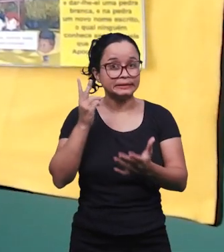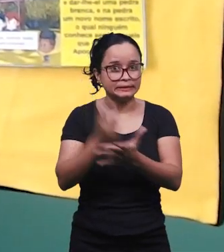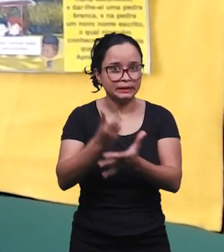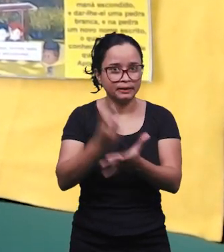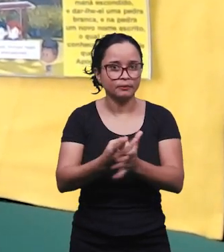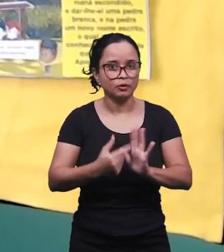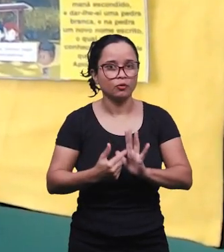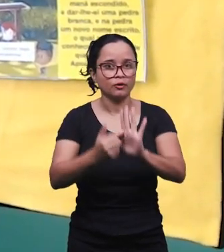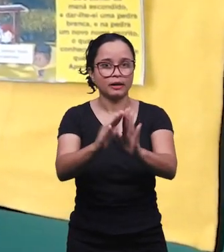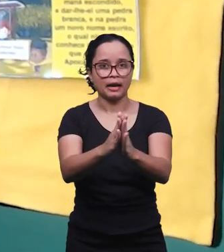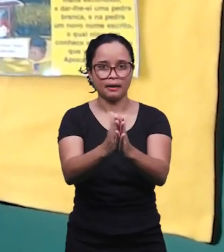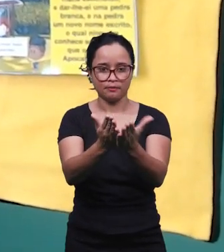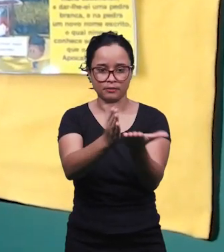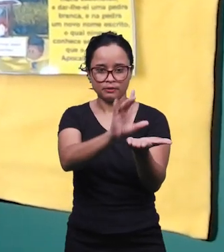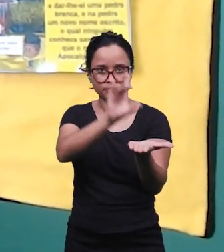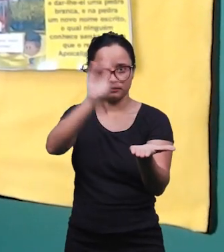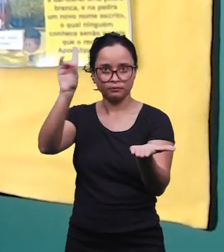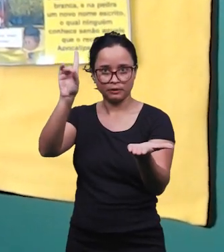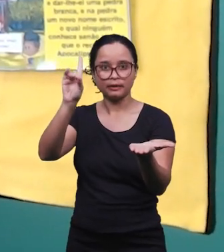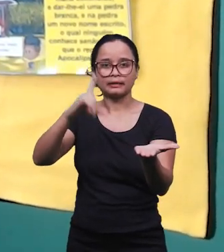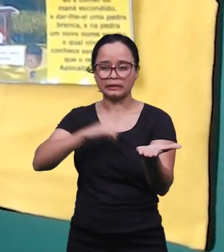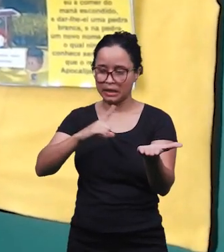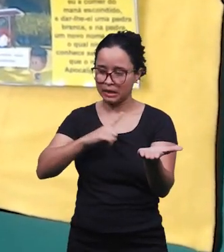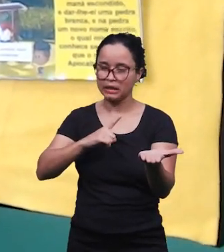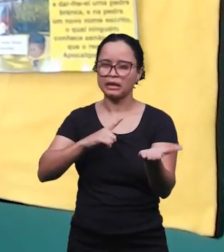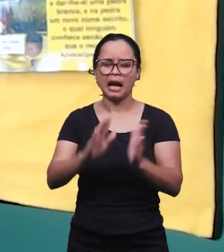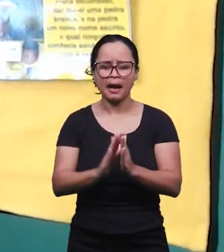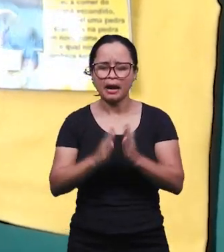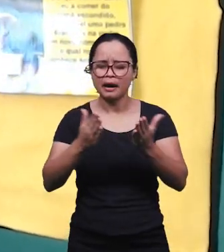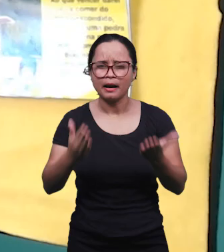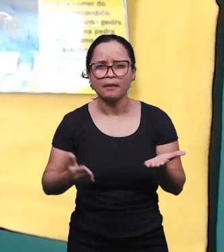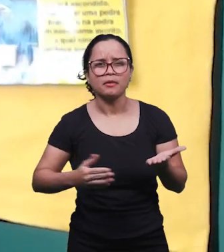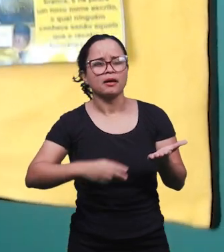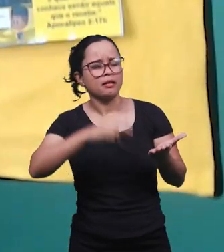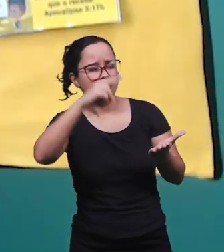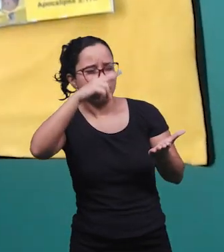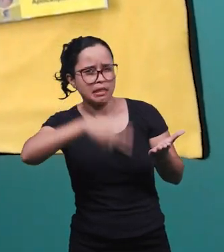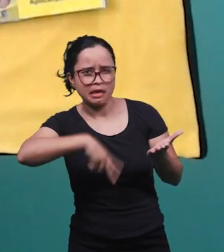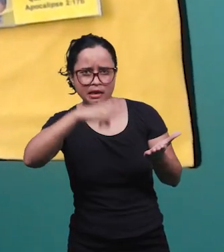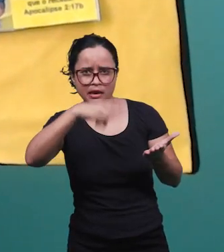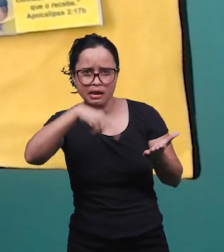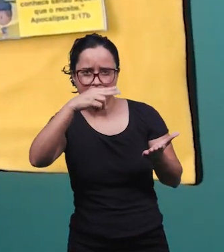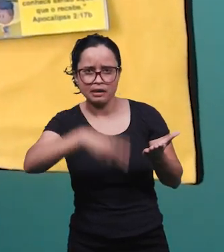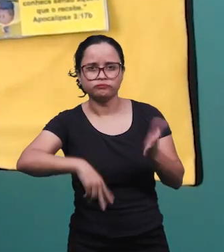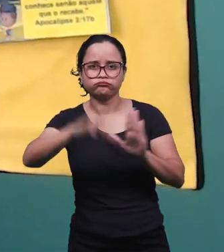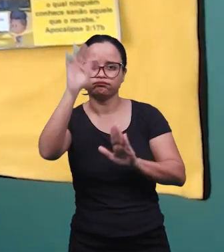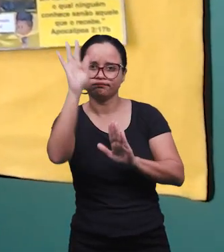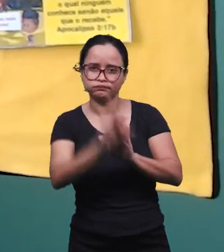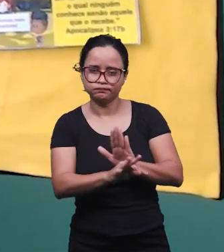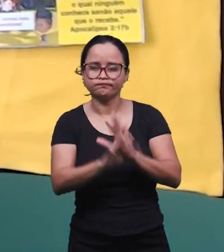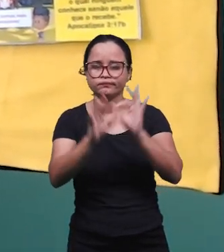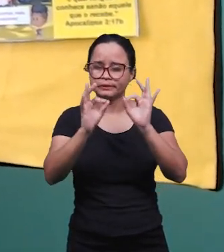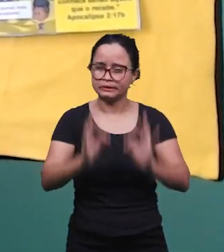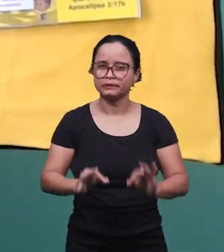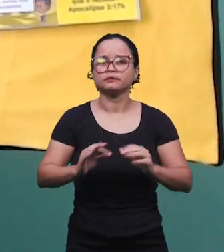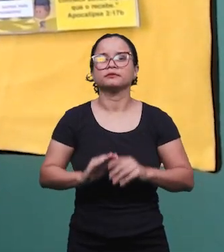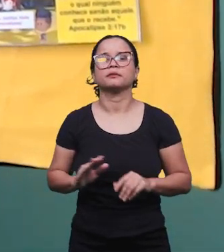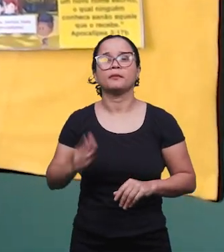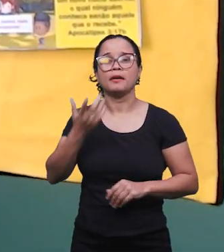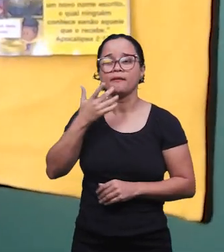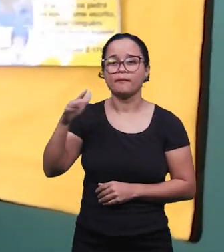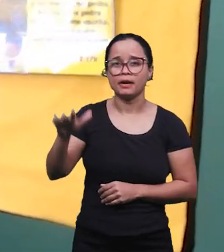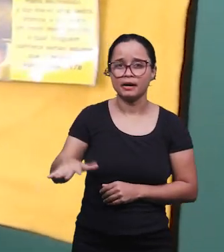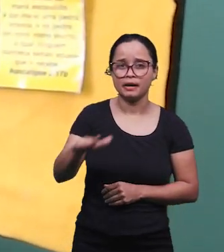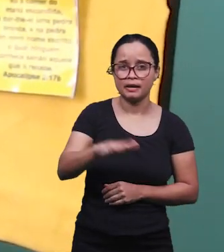a palavra, trazermos a Bíblia, abrirmos a Bíblia, lermos esse texto, tá?